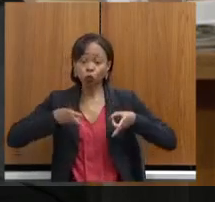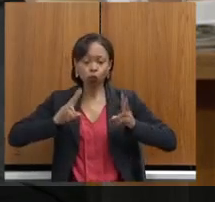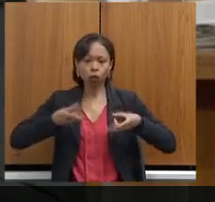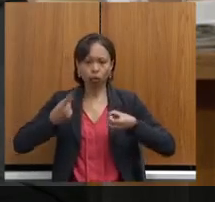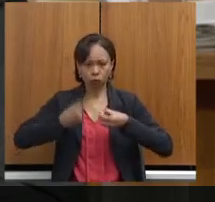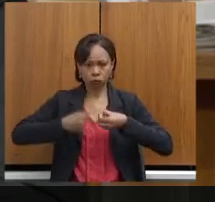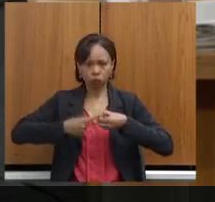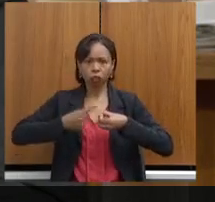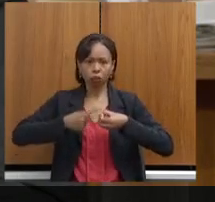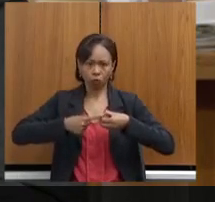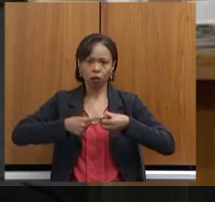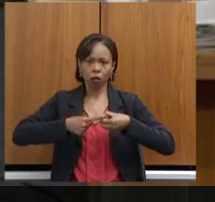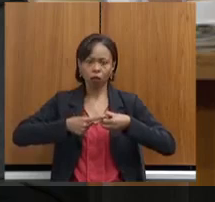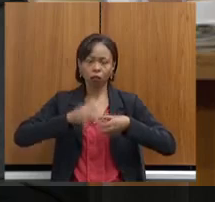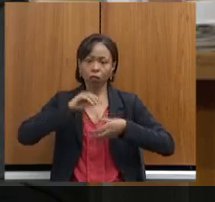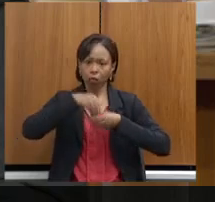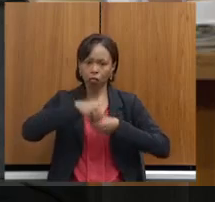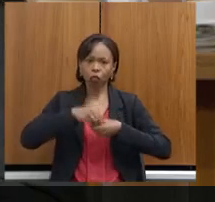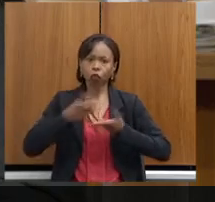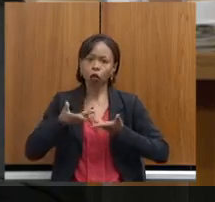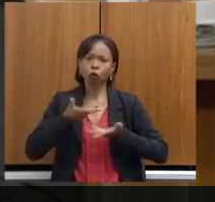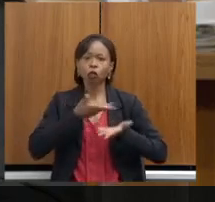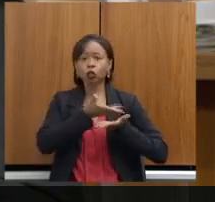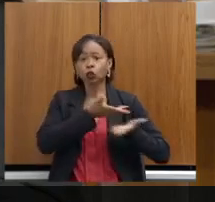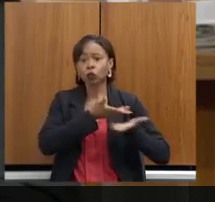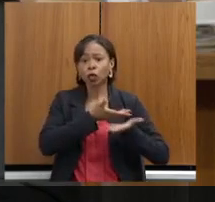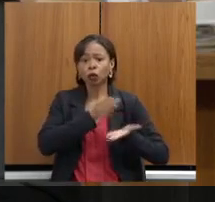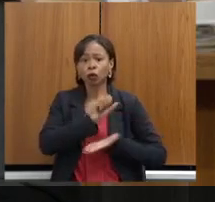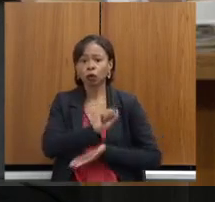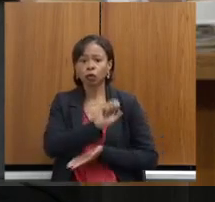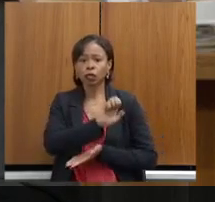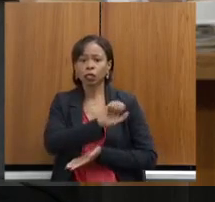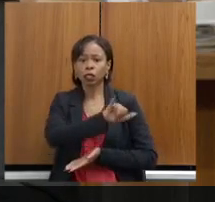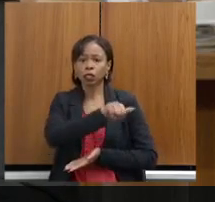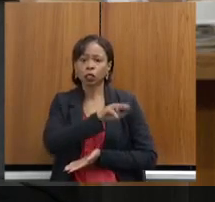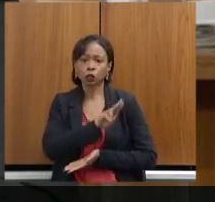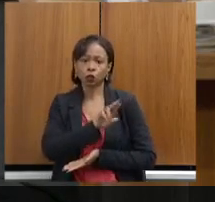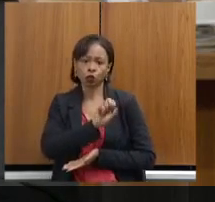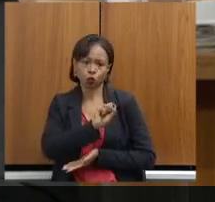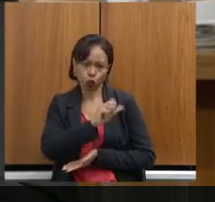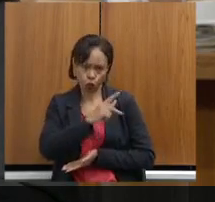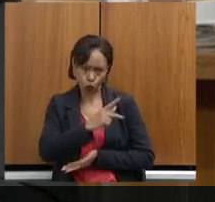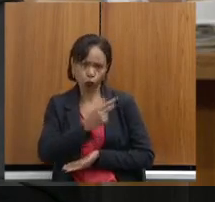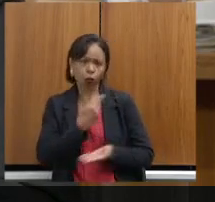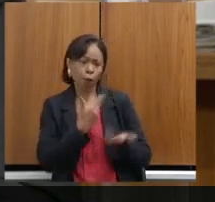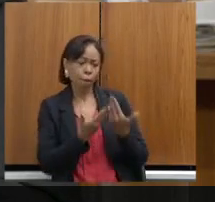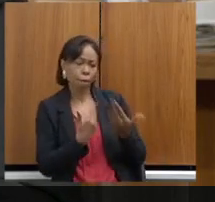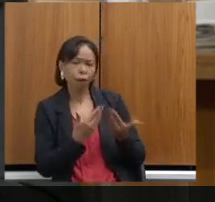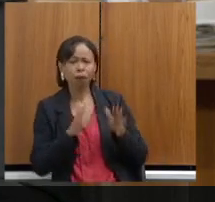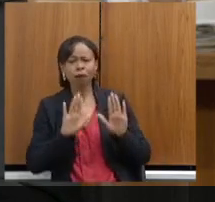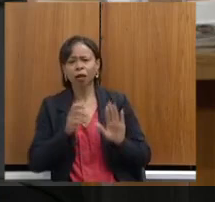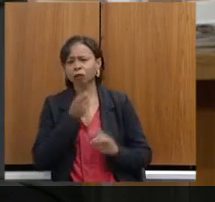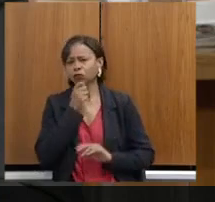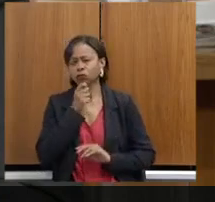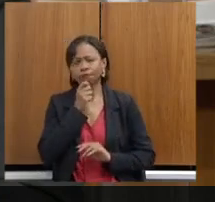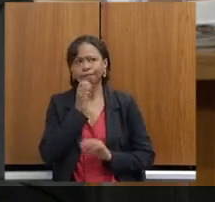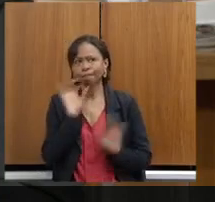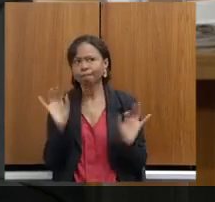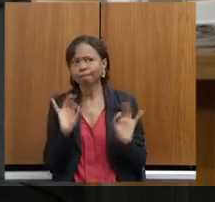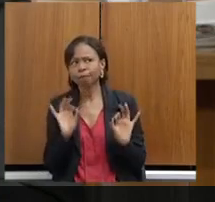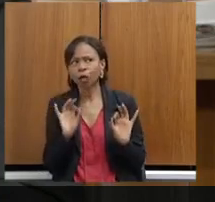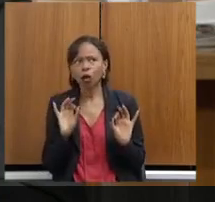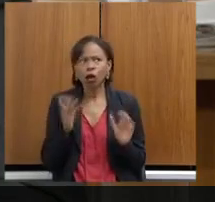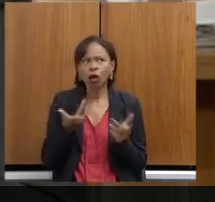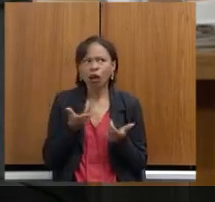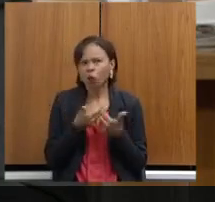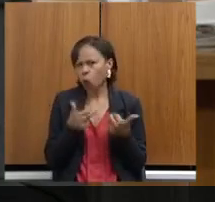estamos aí em diálogo com a sejusp até esse momento é nós não temos nada é de